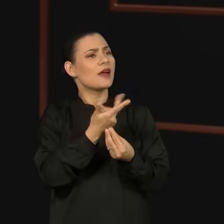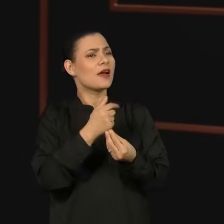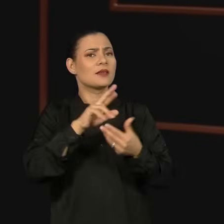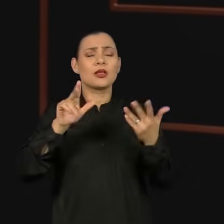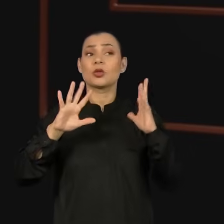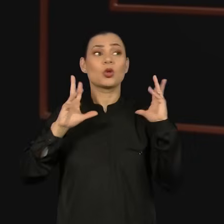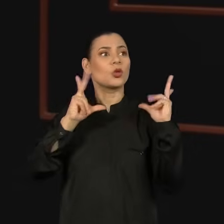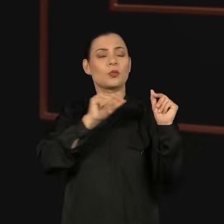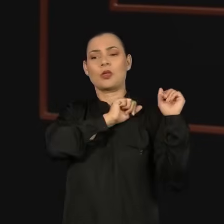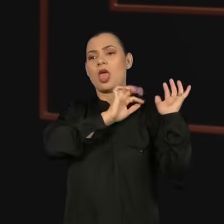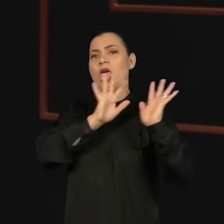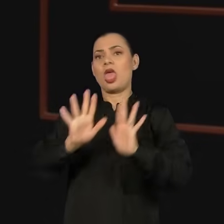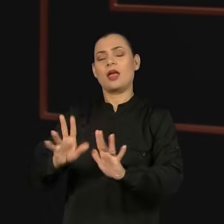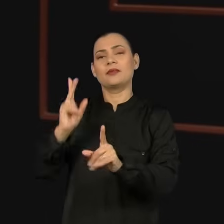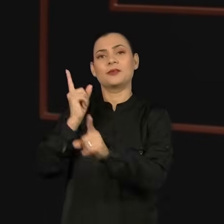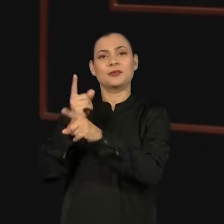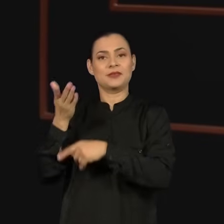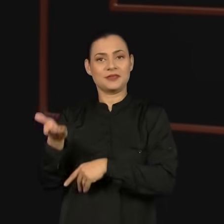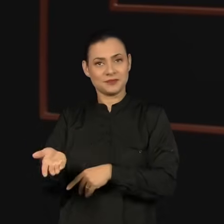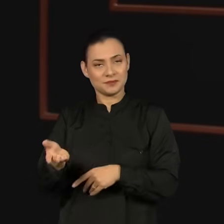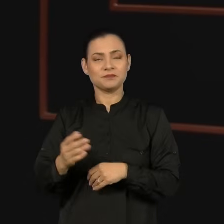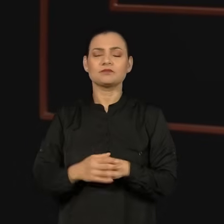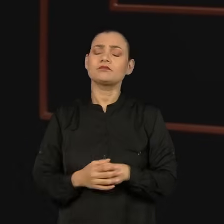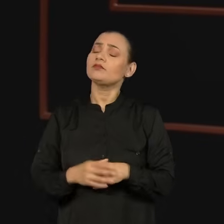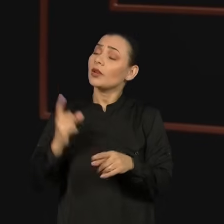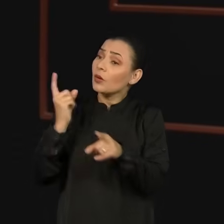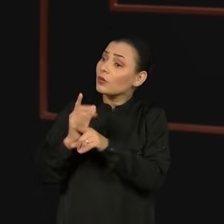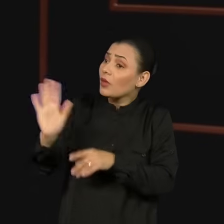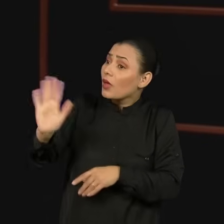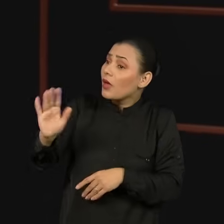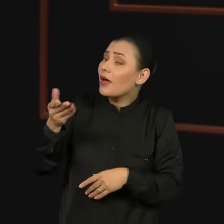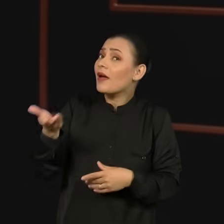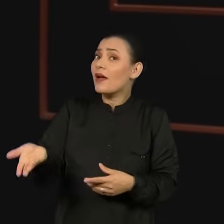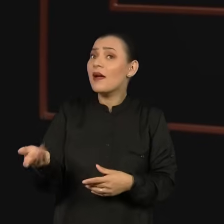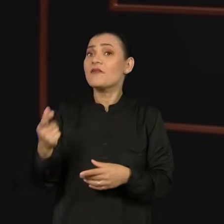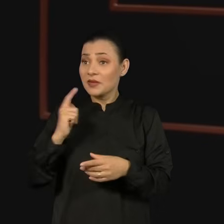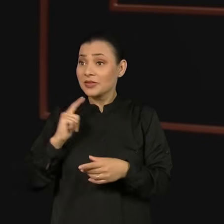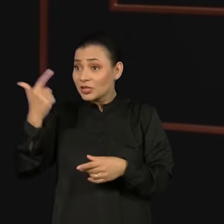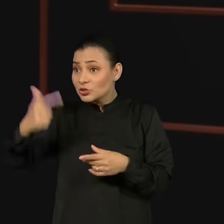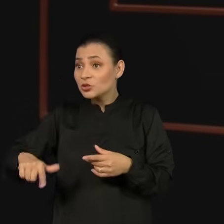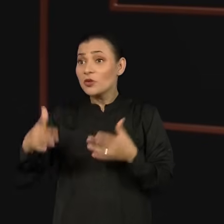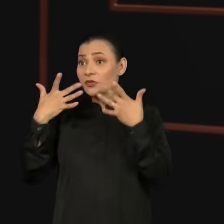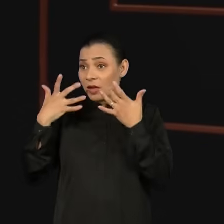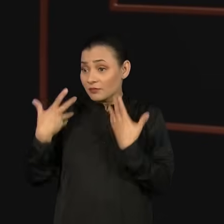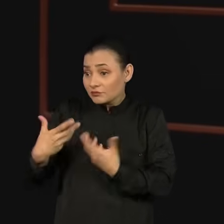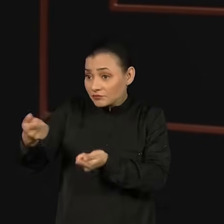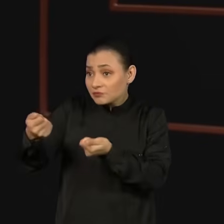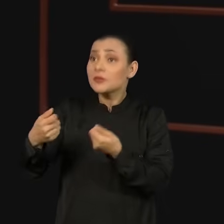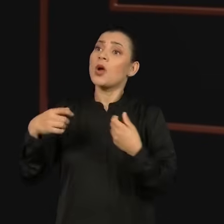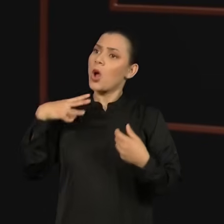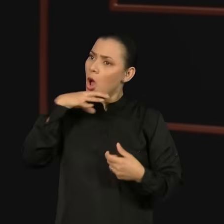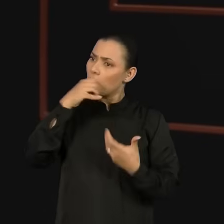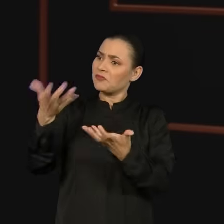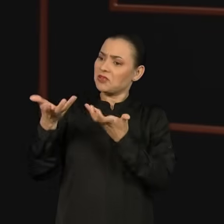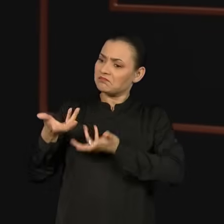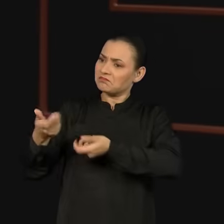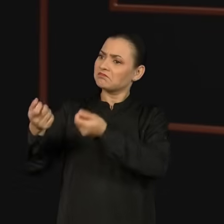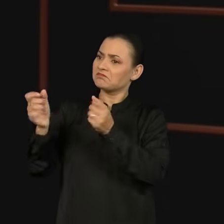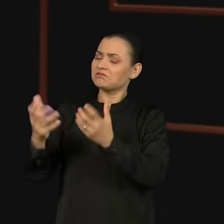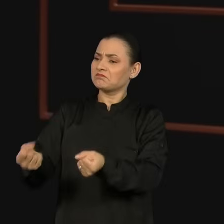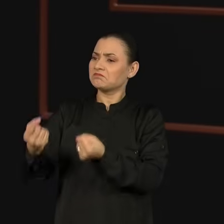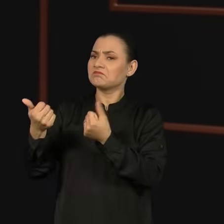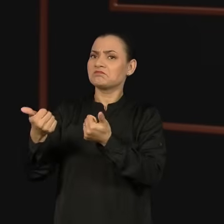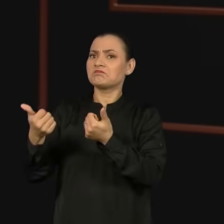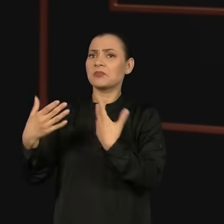lá, né? E aí encontrei com eles, e ele falou, a gente vai fazer uma outra peça, você não quer trabalhar? Claro. E